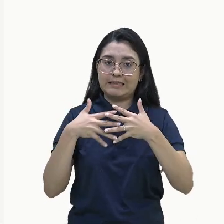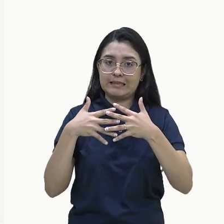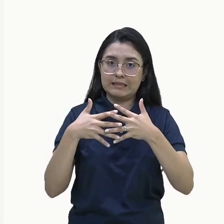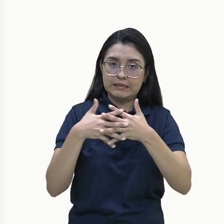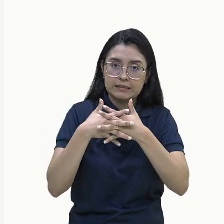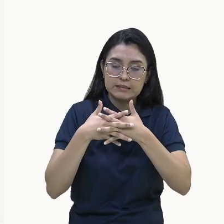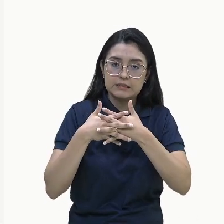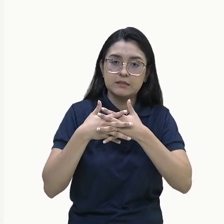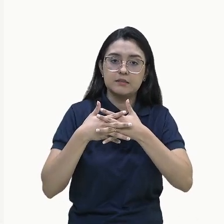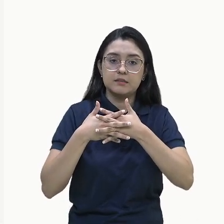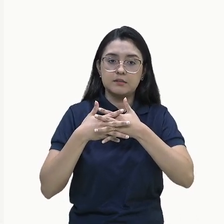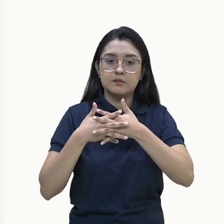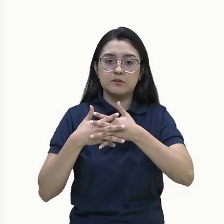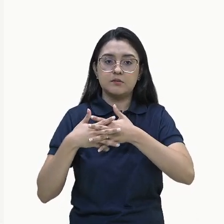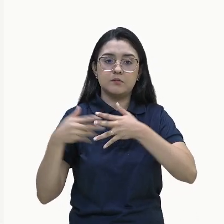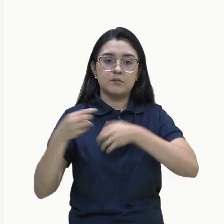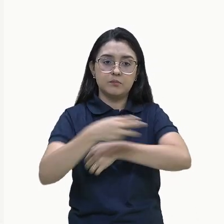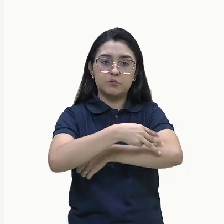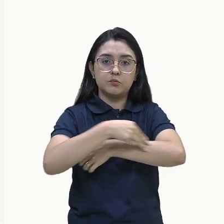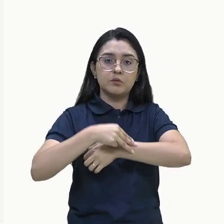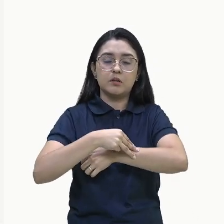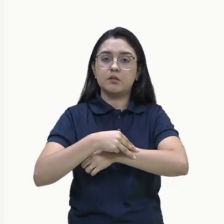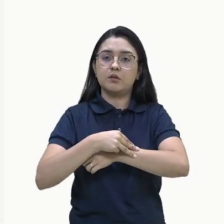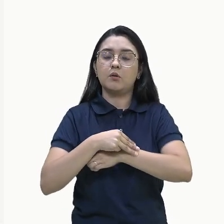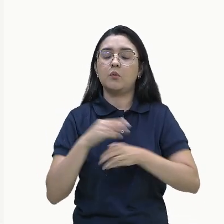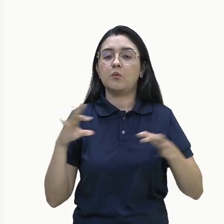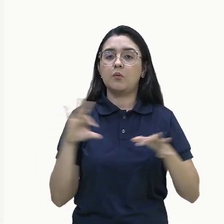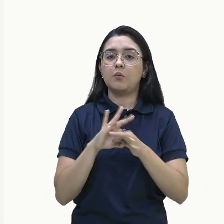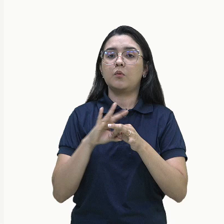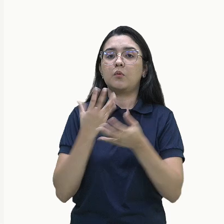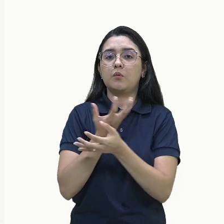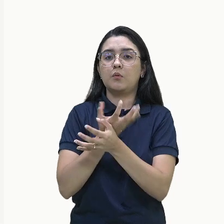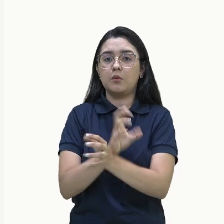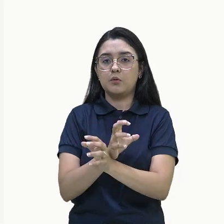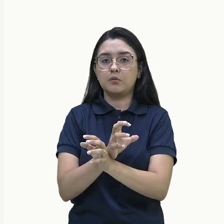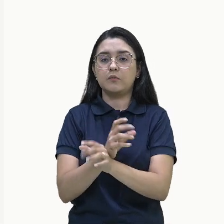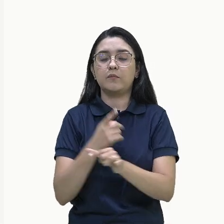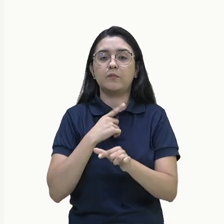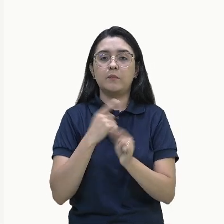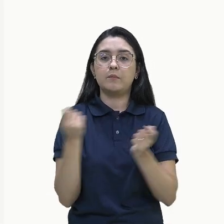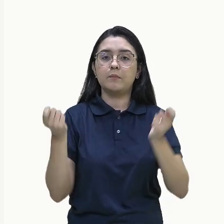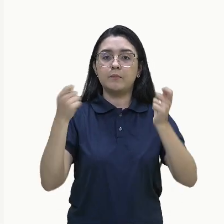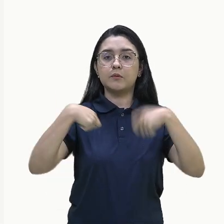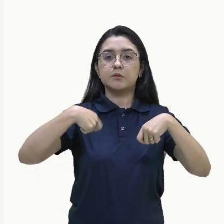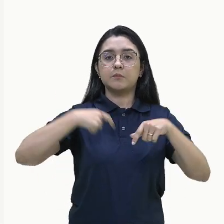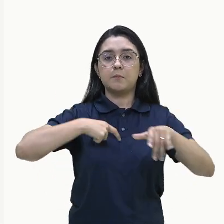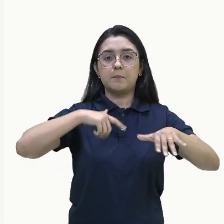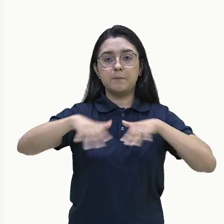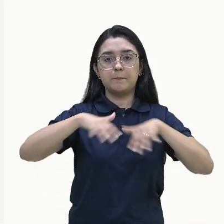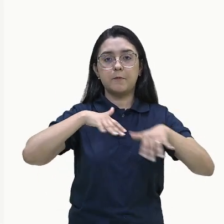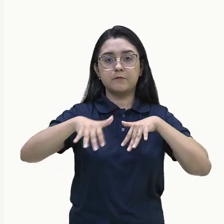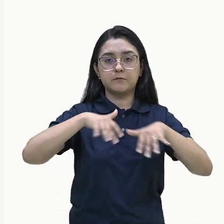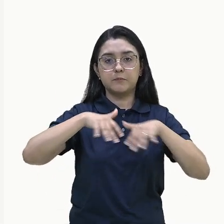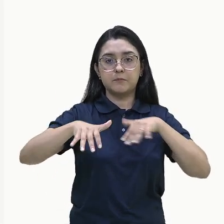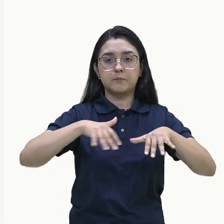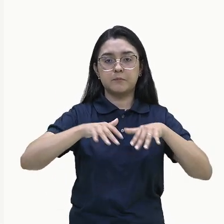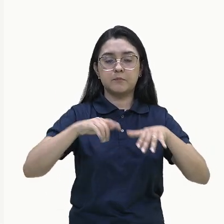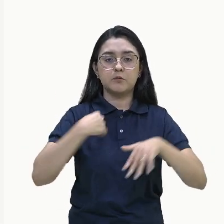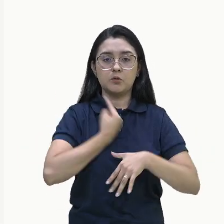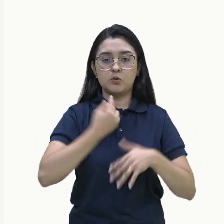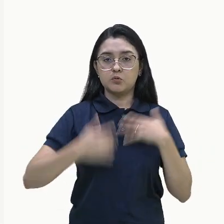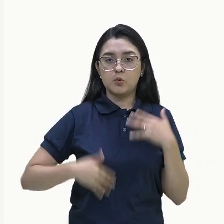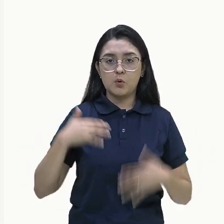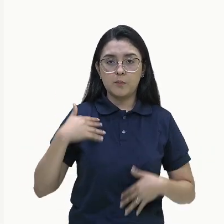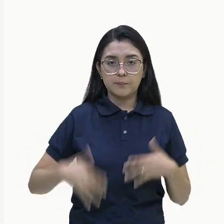no caso o tecido muscular, aos ossos, eles vão dar o movimento ao nosso